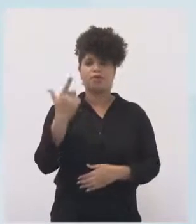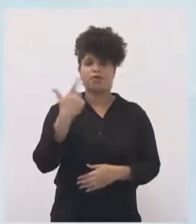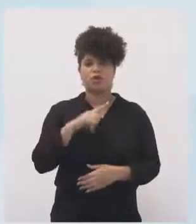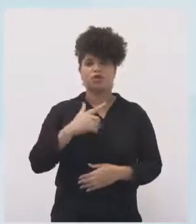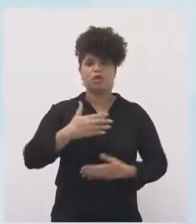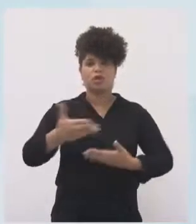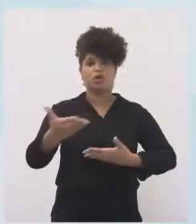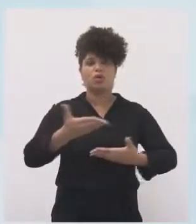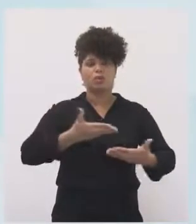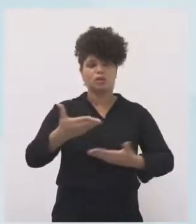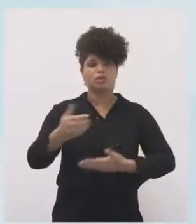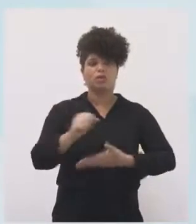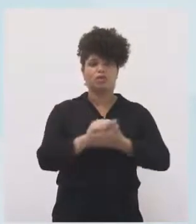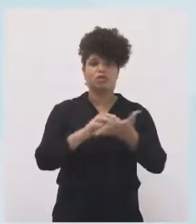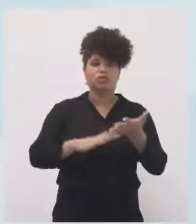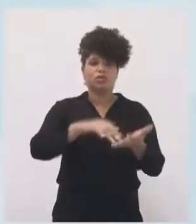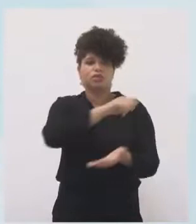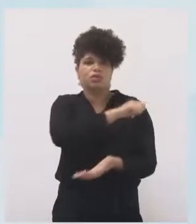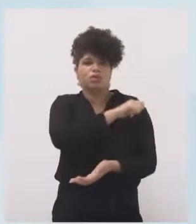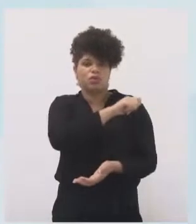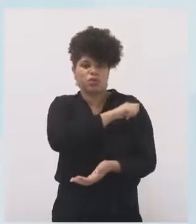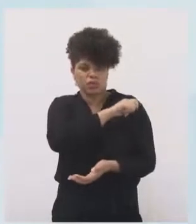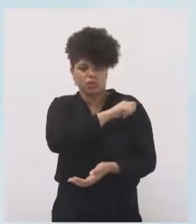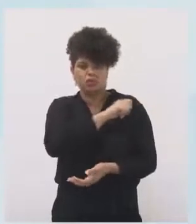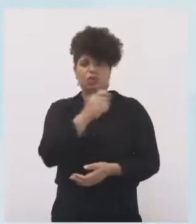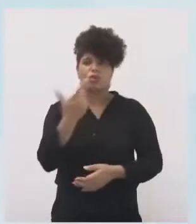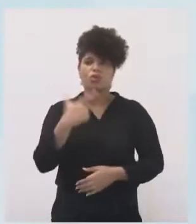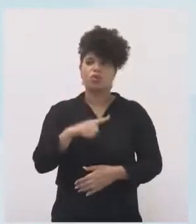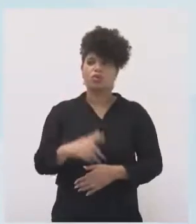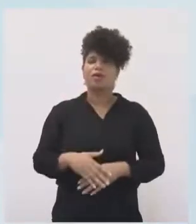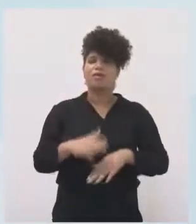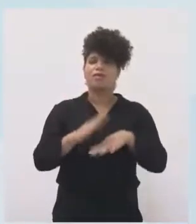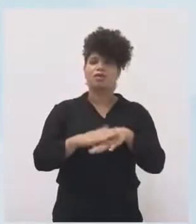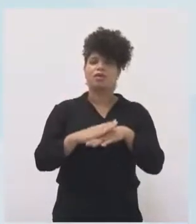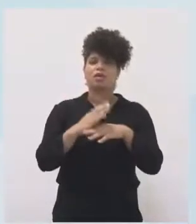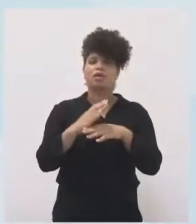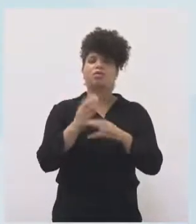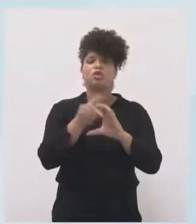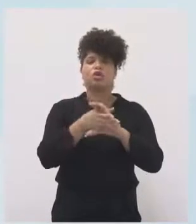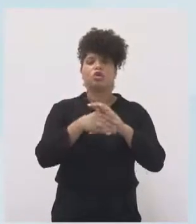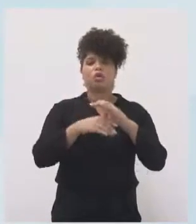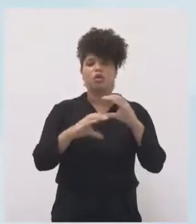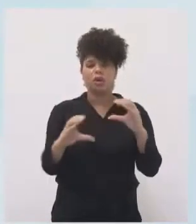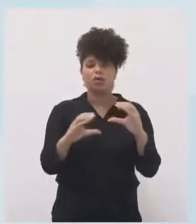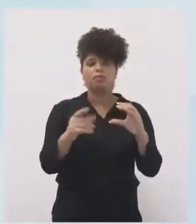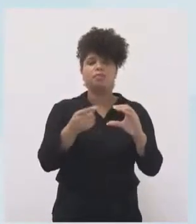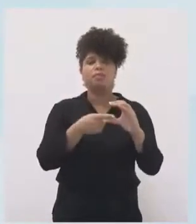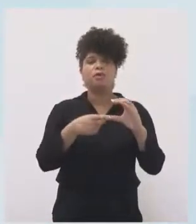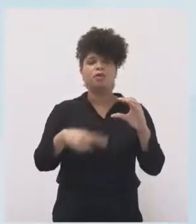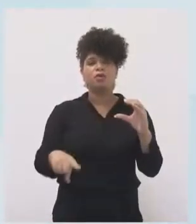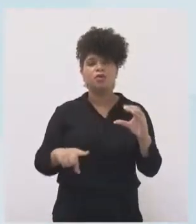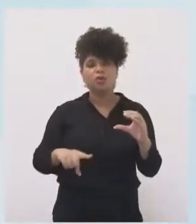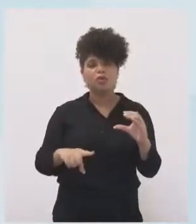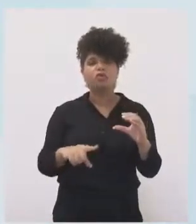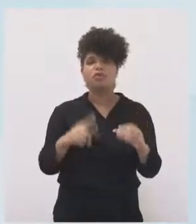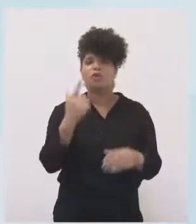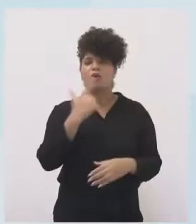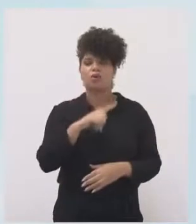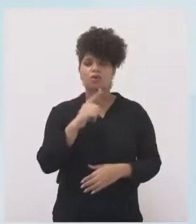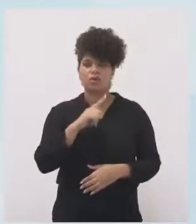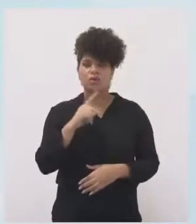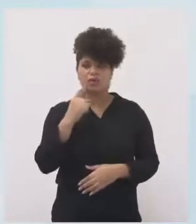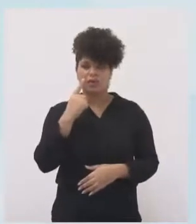compartilhar atividades com os alunos conseguem fazer no Canva, tem um fluxo de revisão de tarefa também, que talvez em um